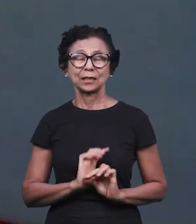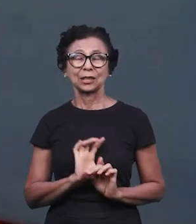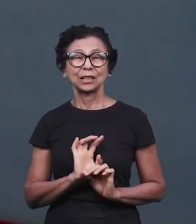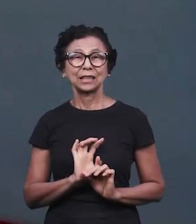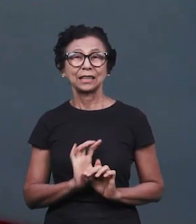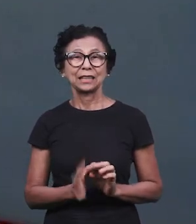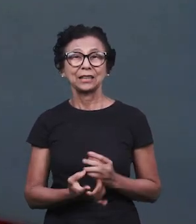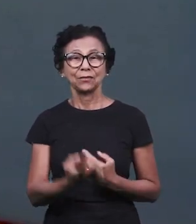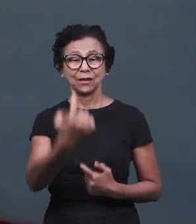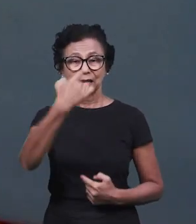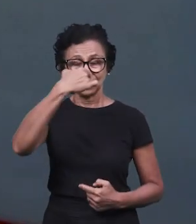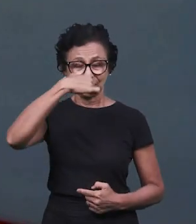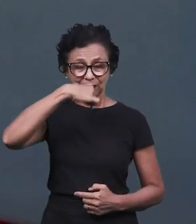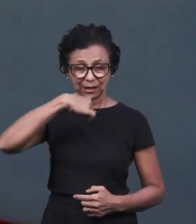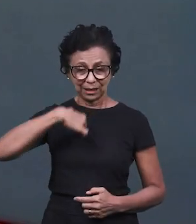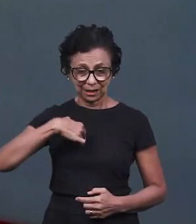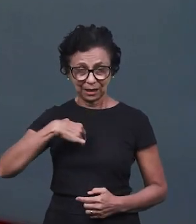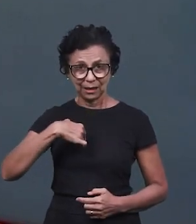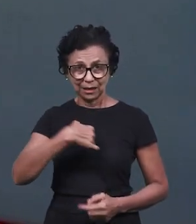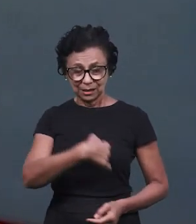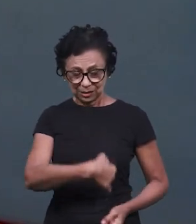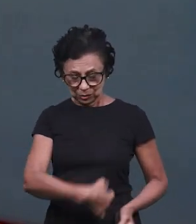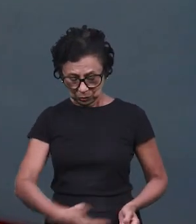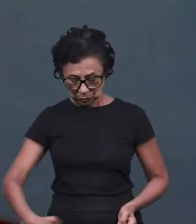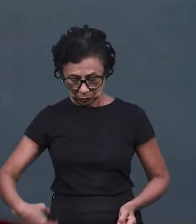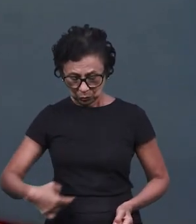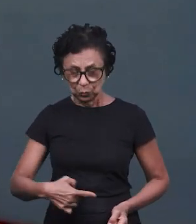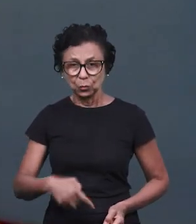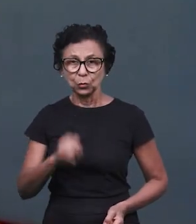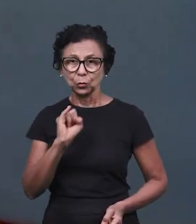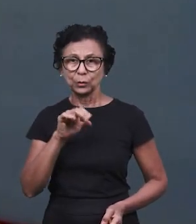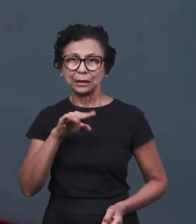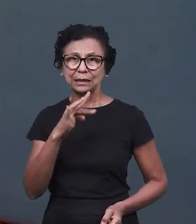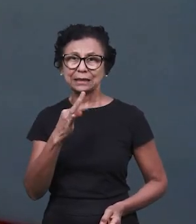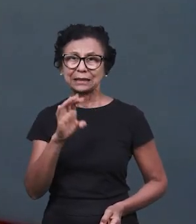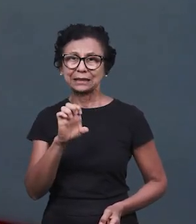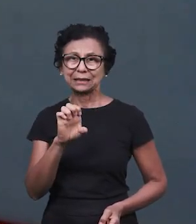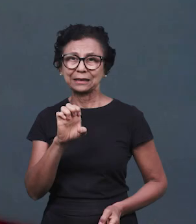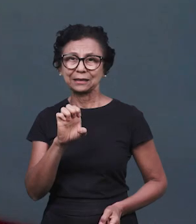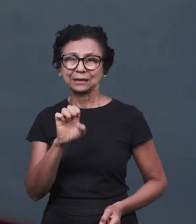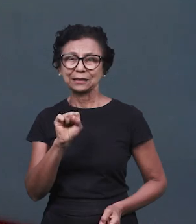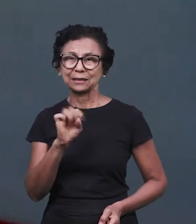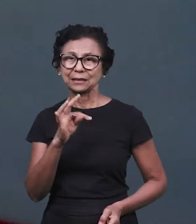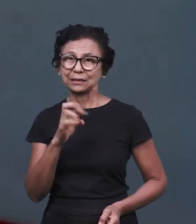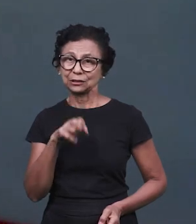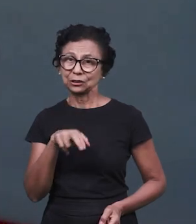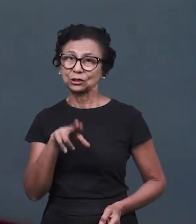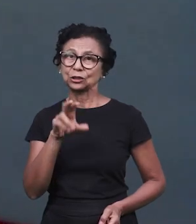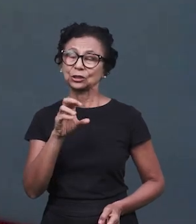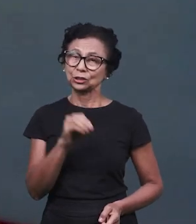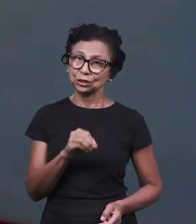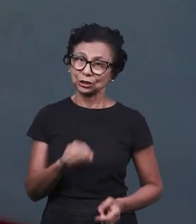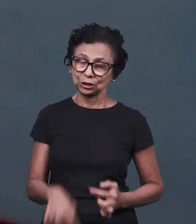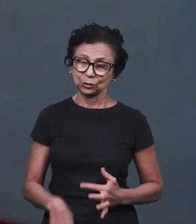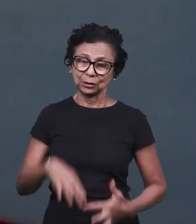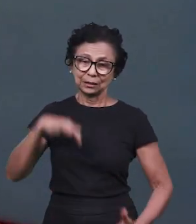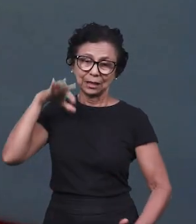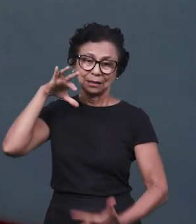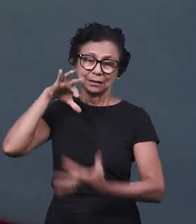está associada à saúde mental. Então, levar uma vida mais saudável, comer mais verduras, mais vegetais, mais